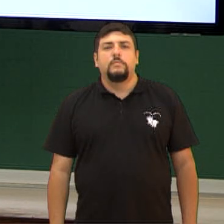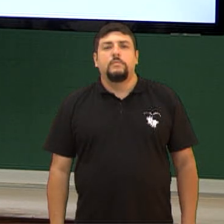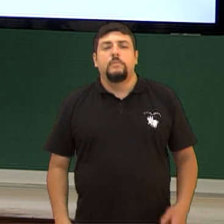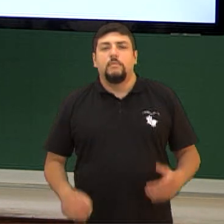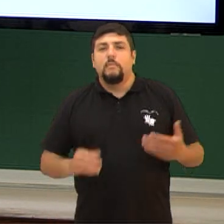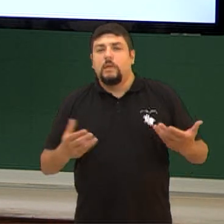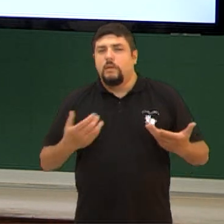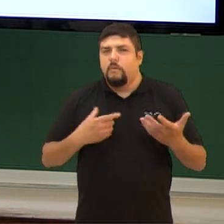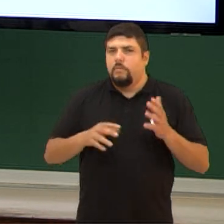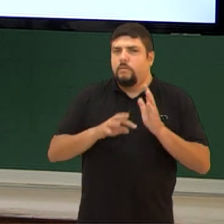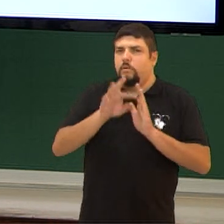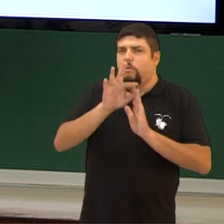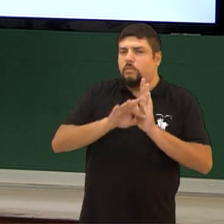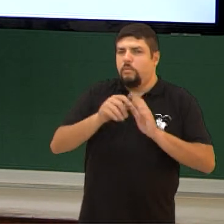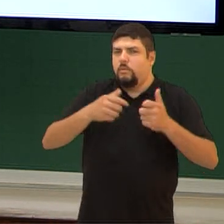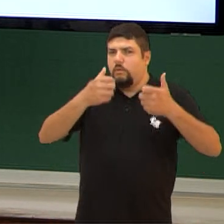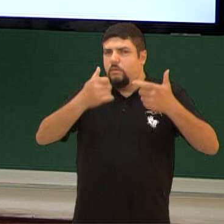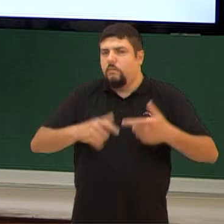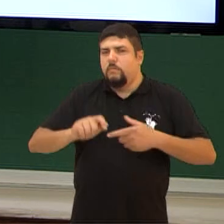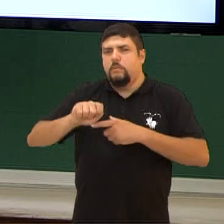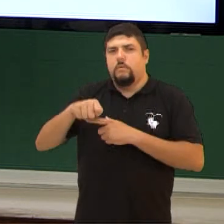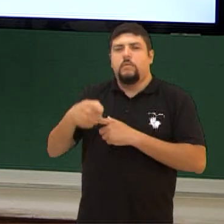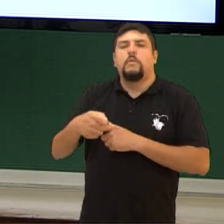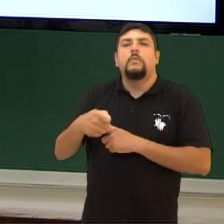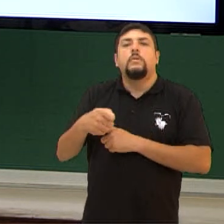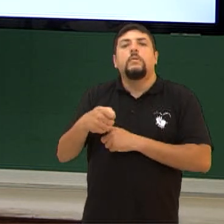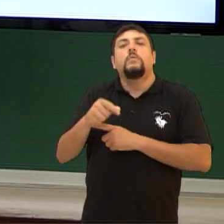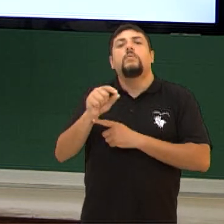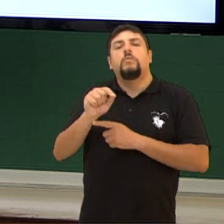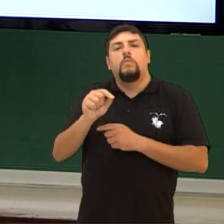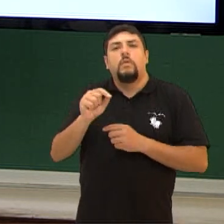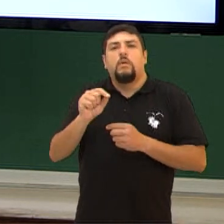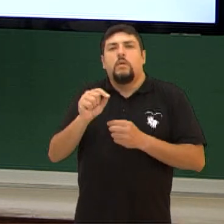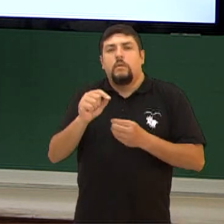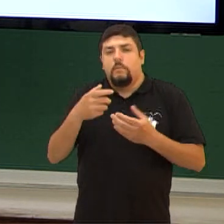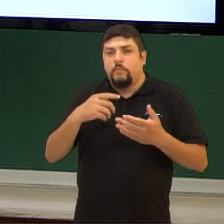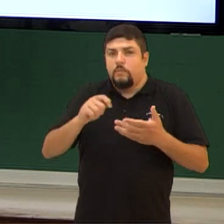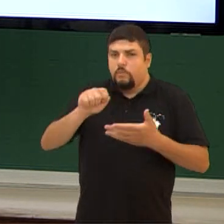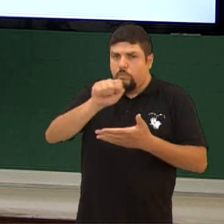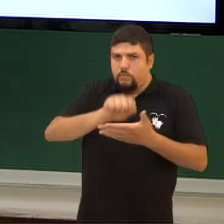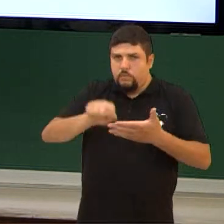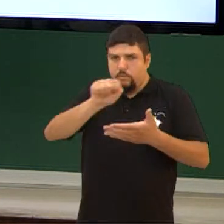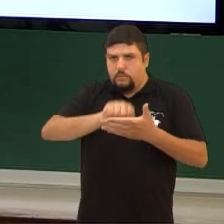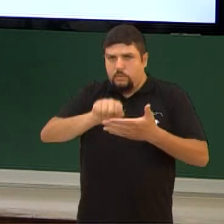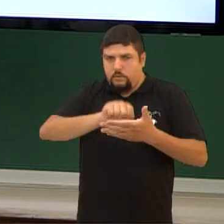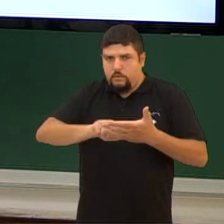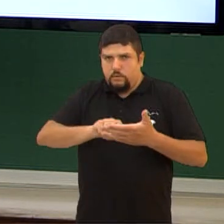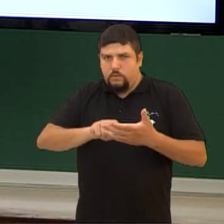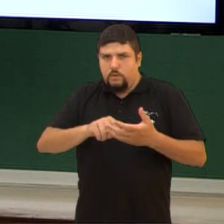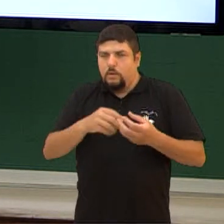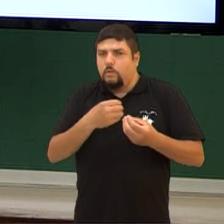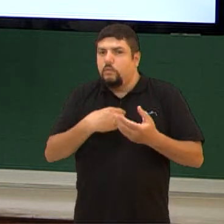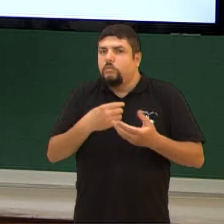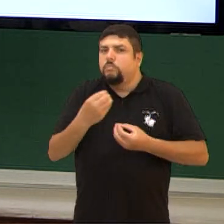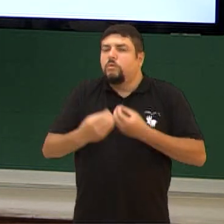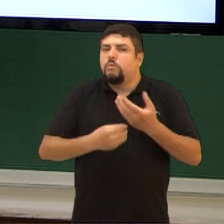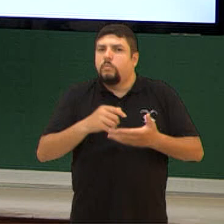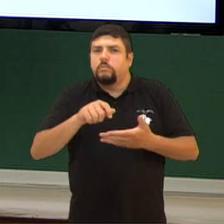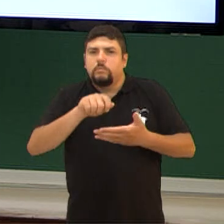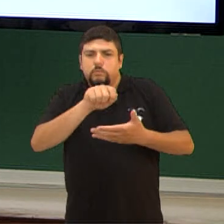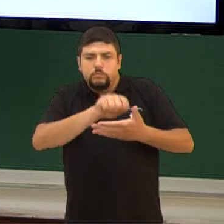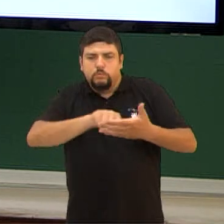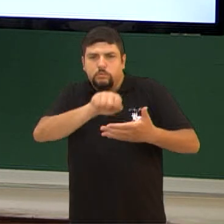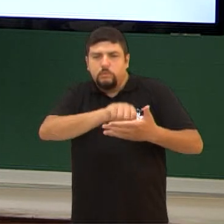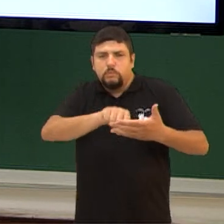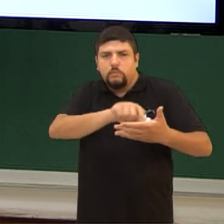O nosso texto, ele fala justamente sobre a questão da escrita, o que, que a escrita faz na vida